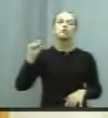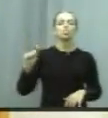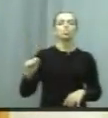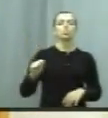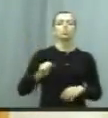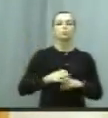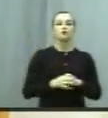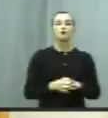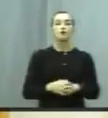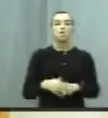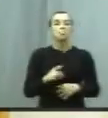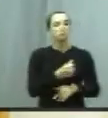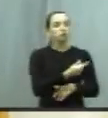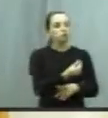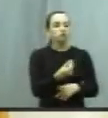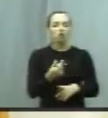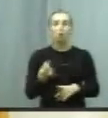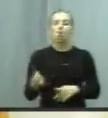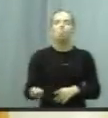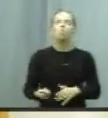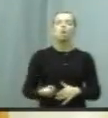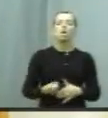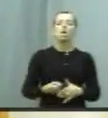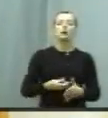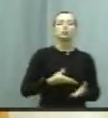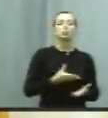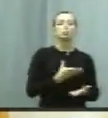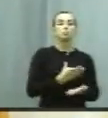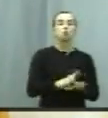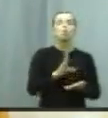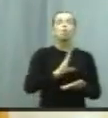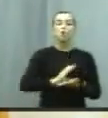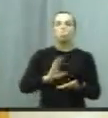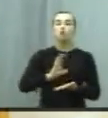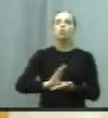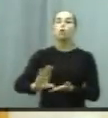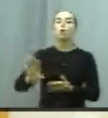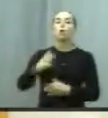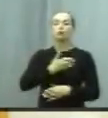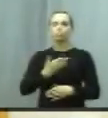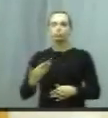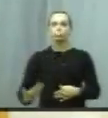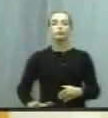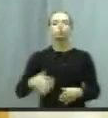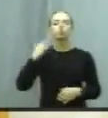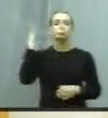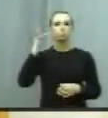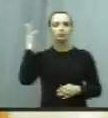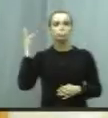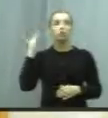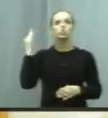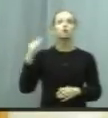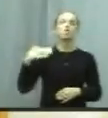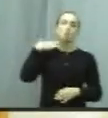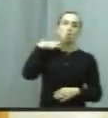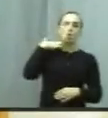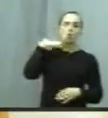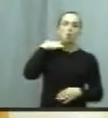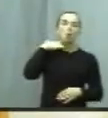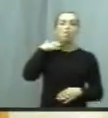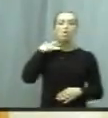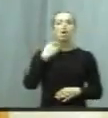é disponível e é importante que o governo federal eo banco como bnds tenho uma linha de